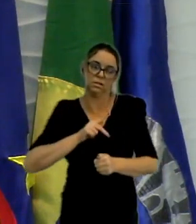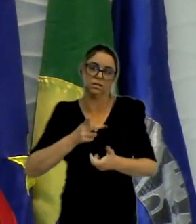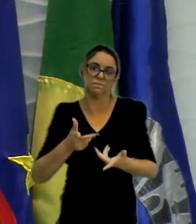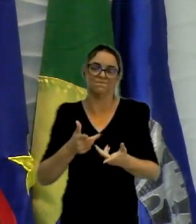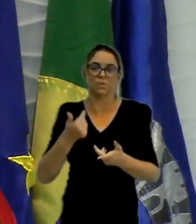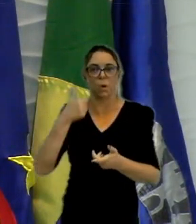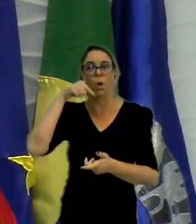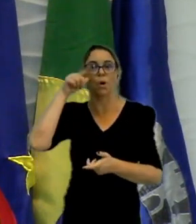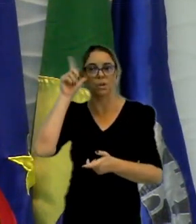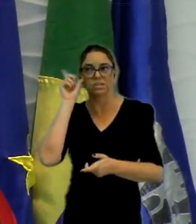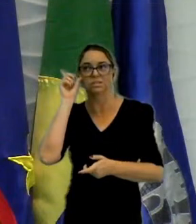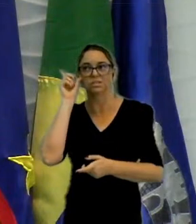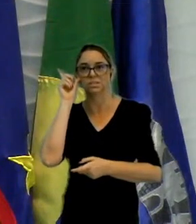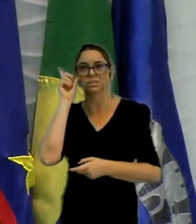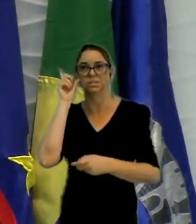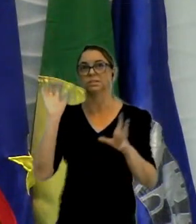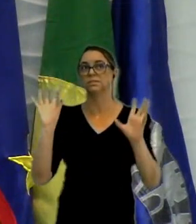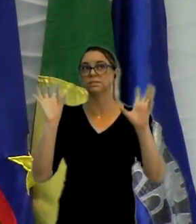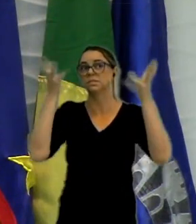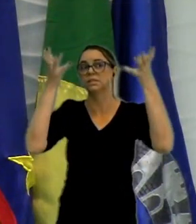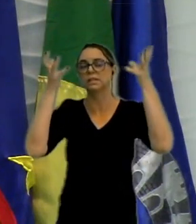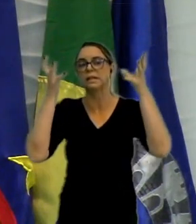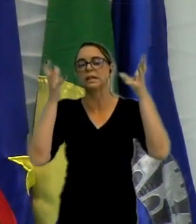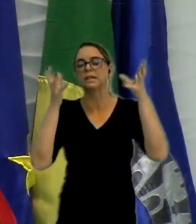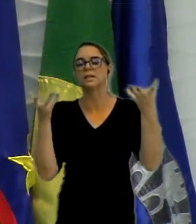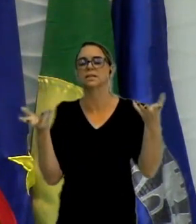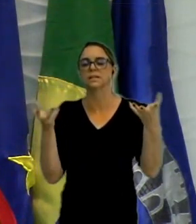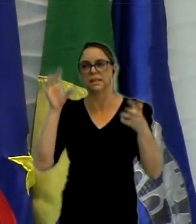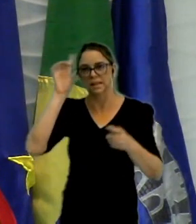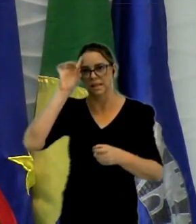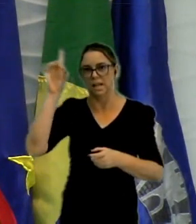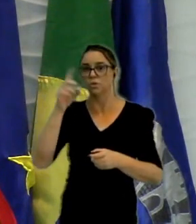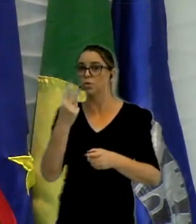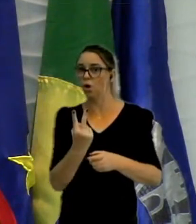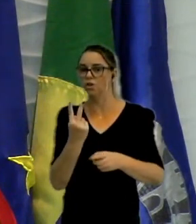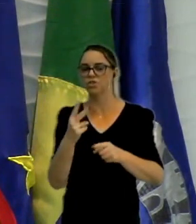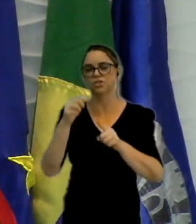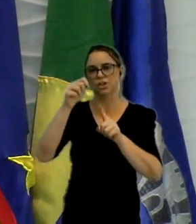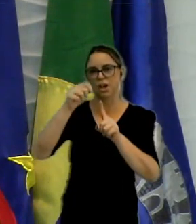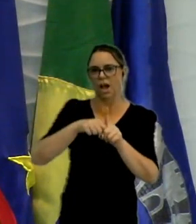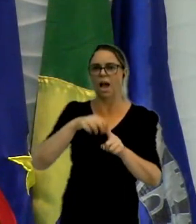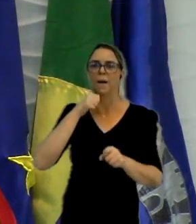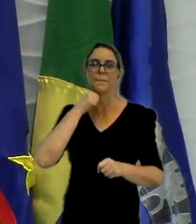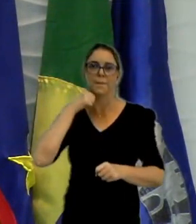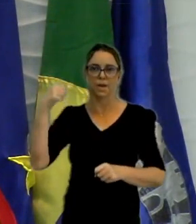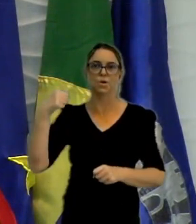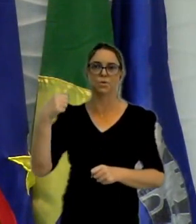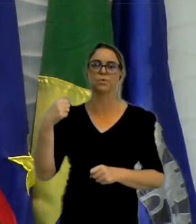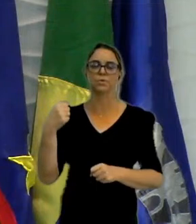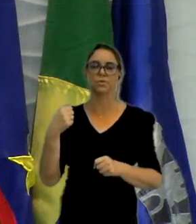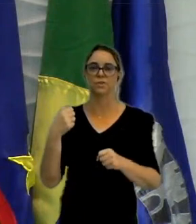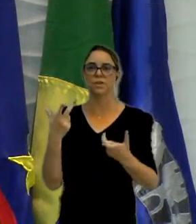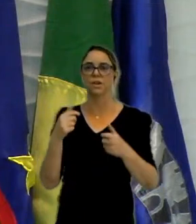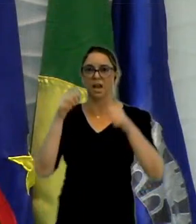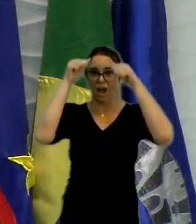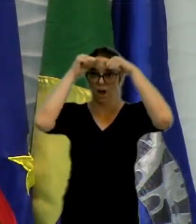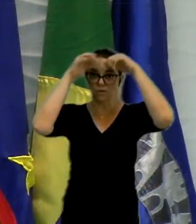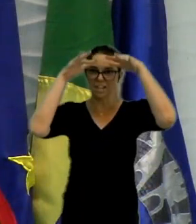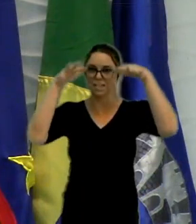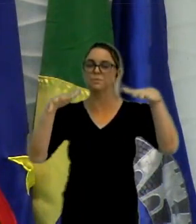foi comemorado, em alusão, o dia 2 de abril, Dia Mundial de Conscientização do Autismo.